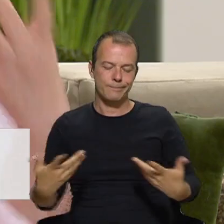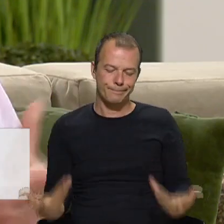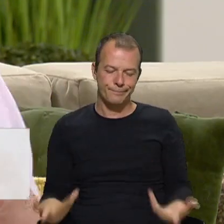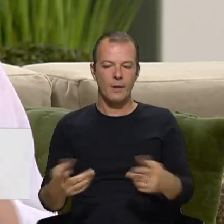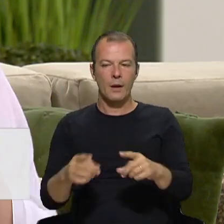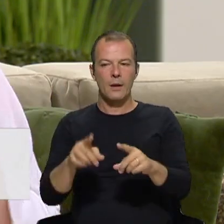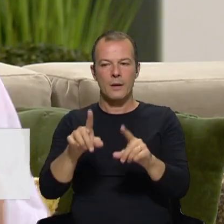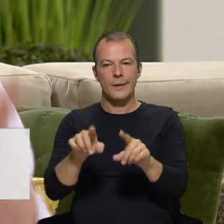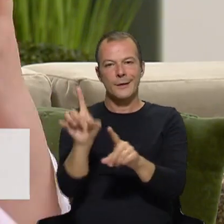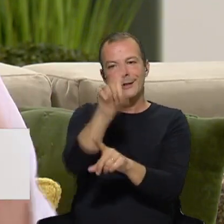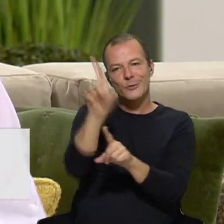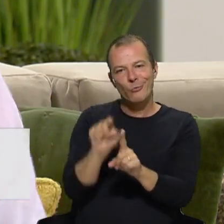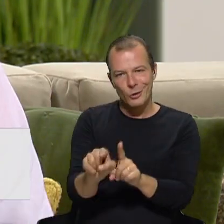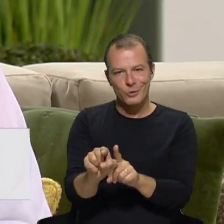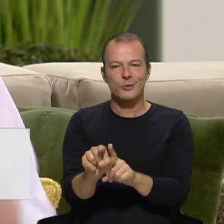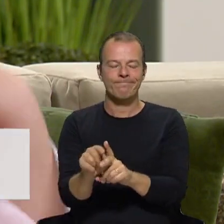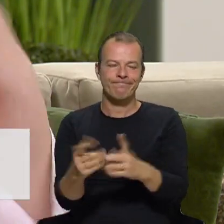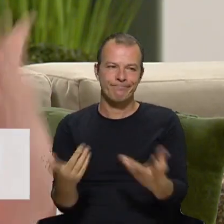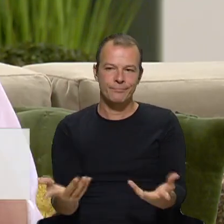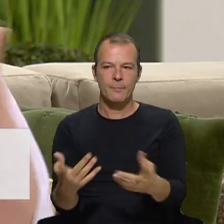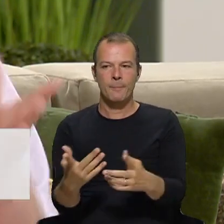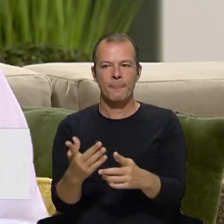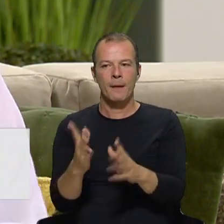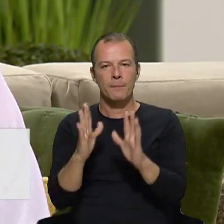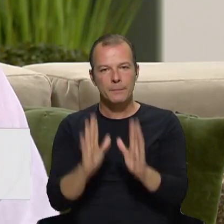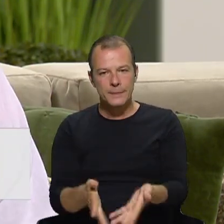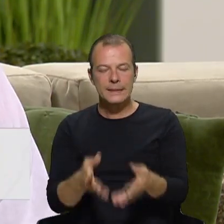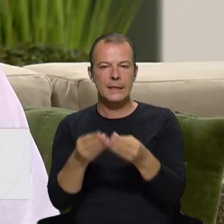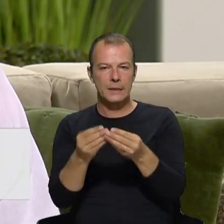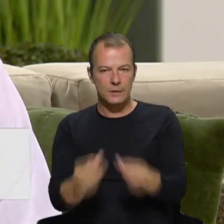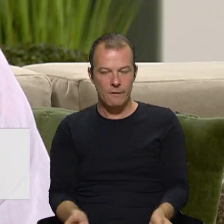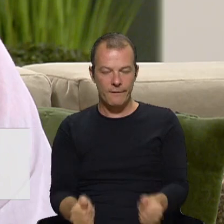De questões que são precisas linear.